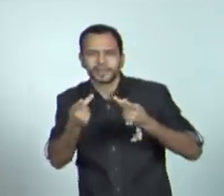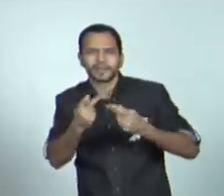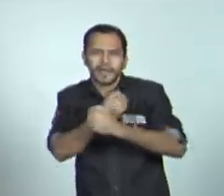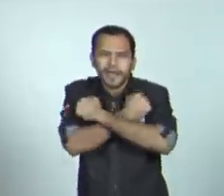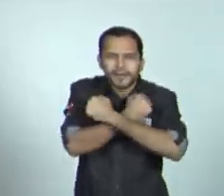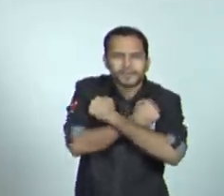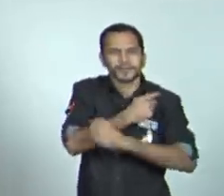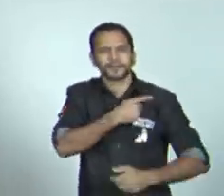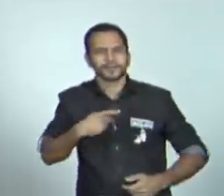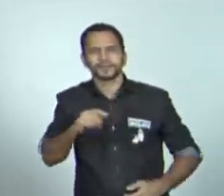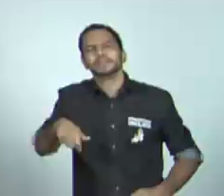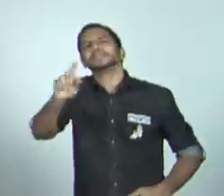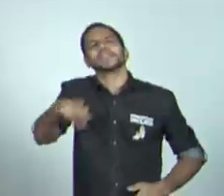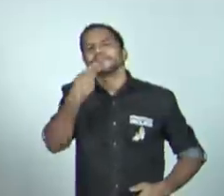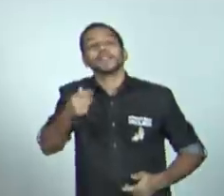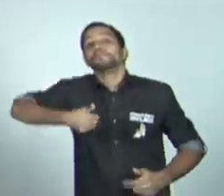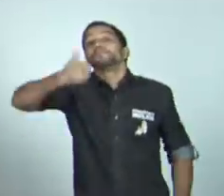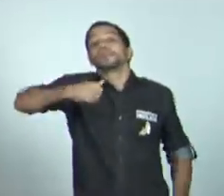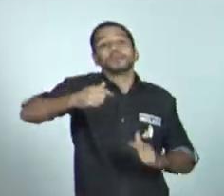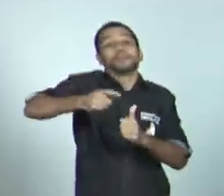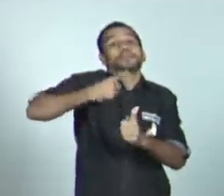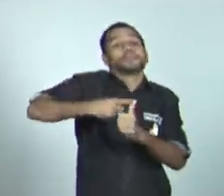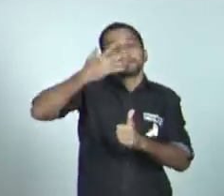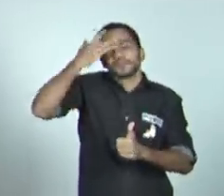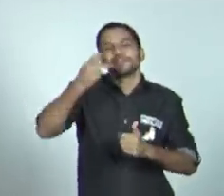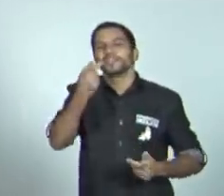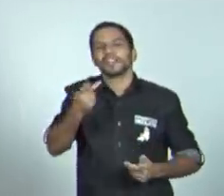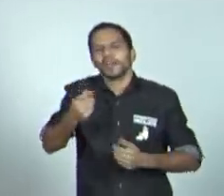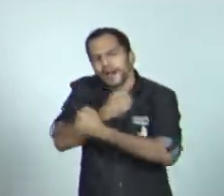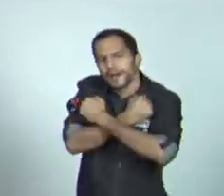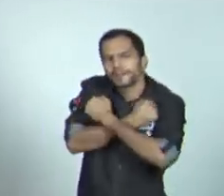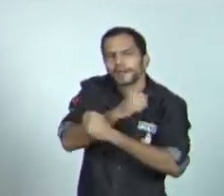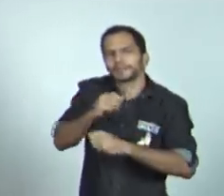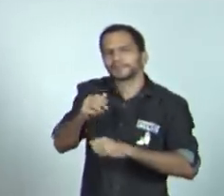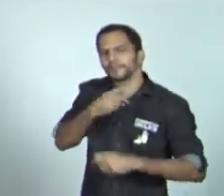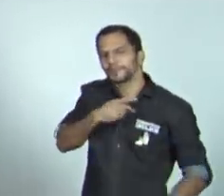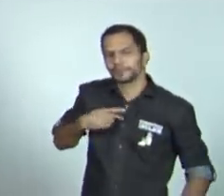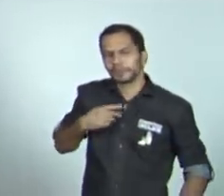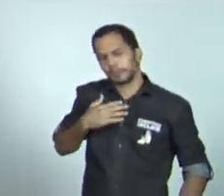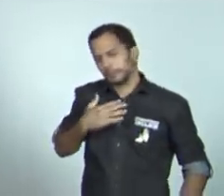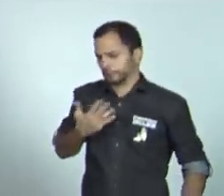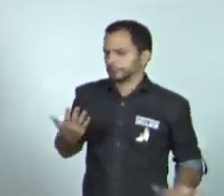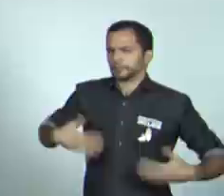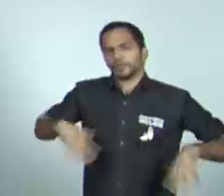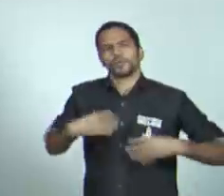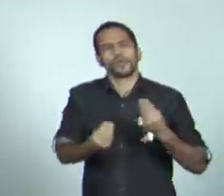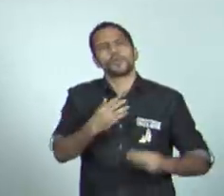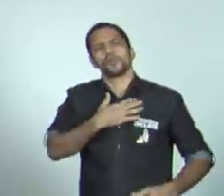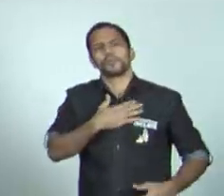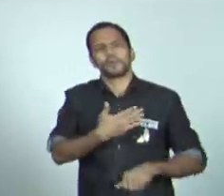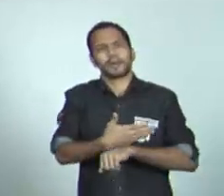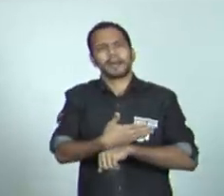abraço pastor deixa eu ver quem vai ser o primeiro a falar um abraço passou aqui no youtube e o meu também desatualizado em